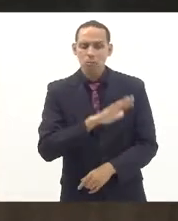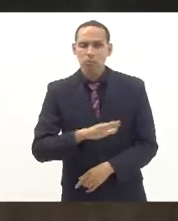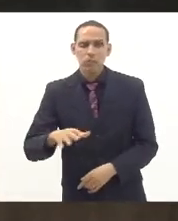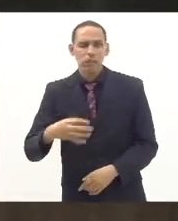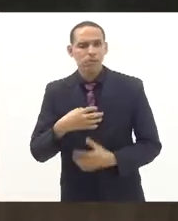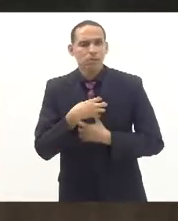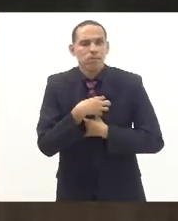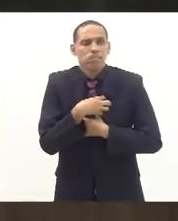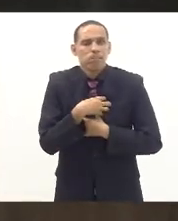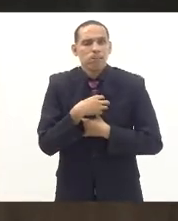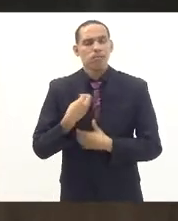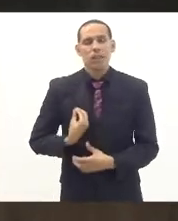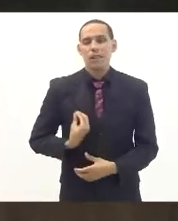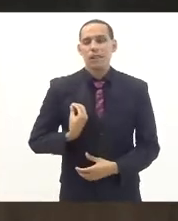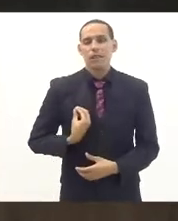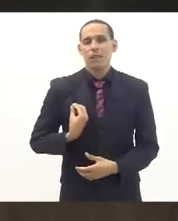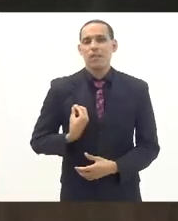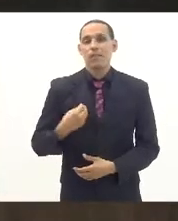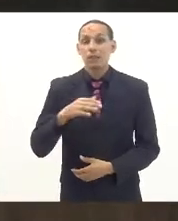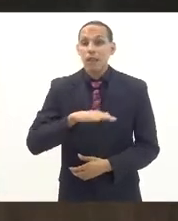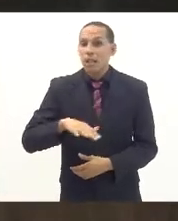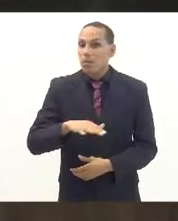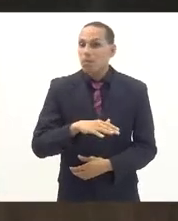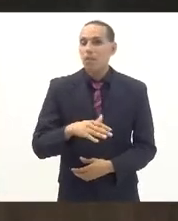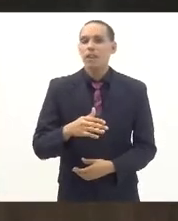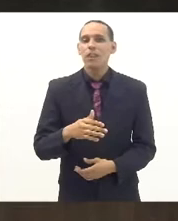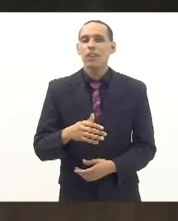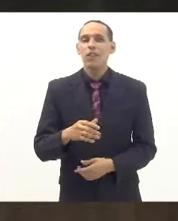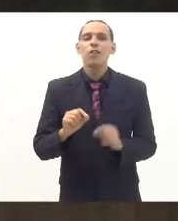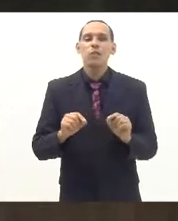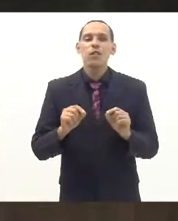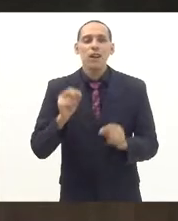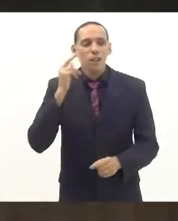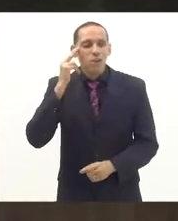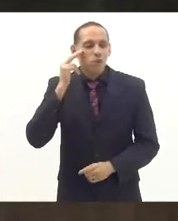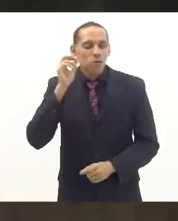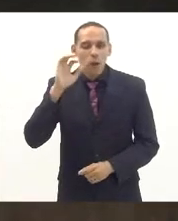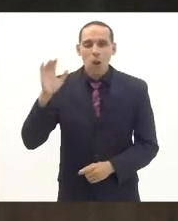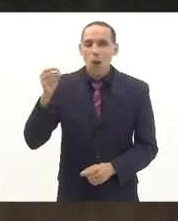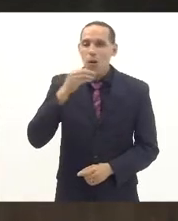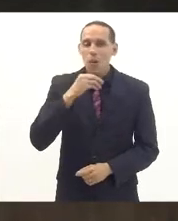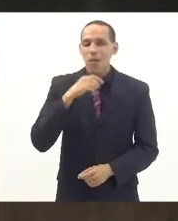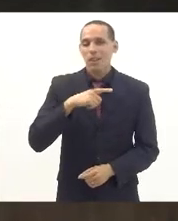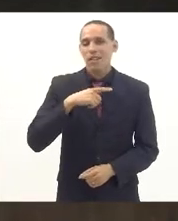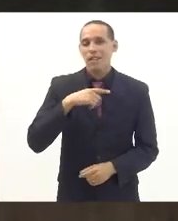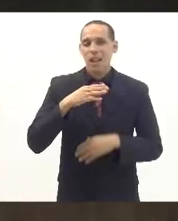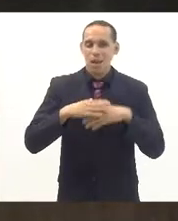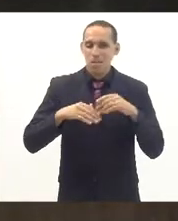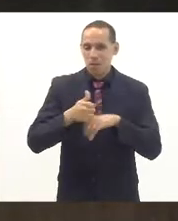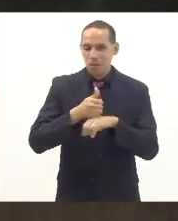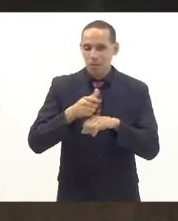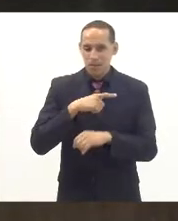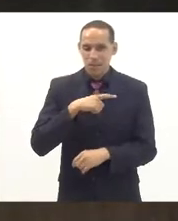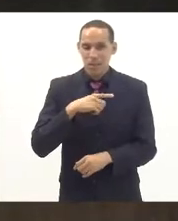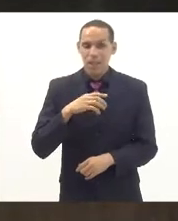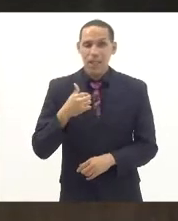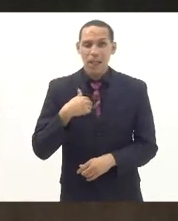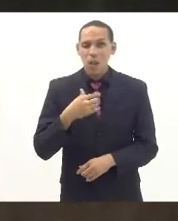se sentir presente no ambiente onde de sonhos e o diferentes oportunidades profissionais podem ser estendidos não conheço a